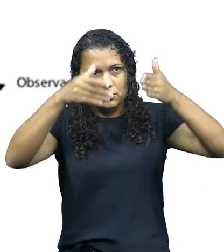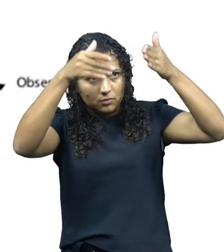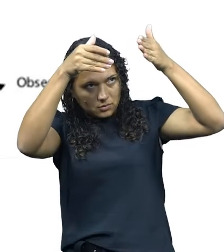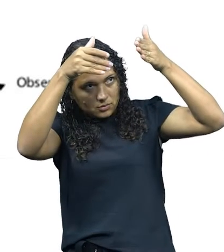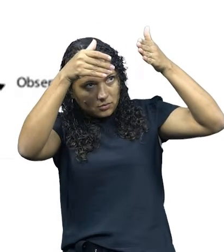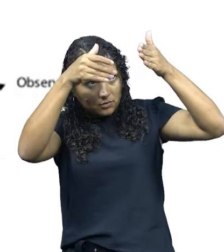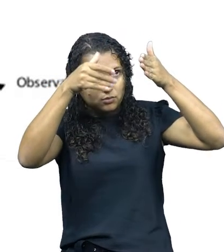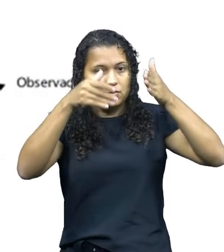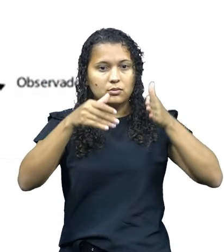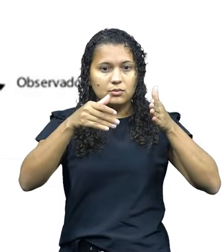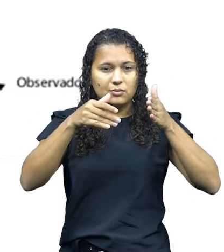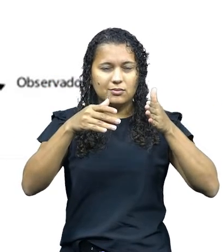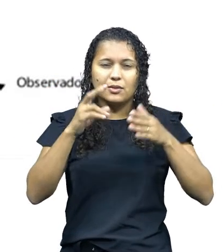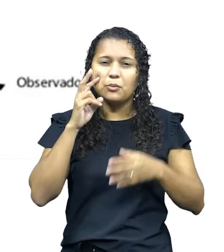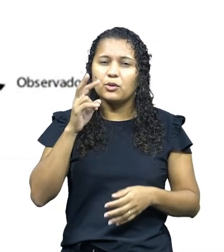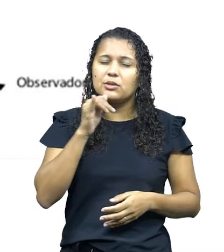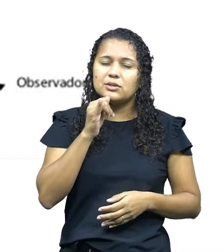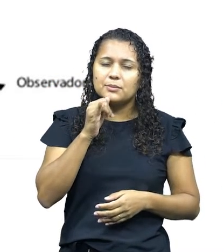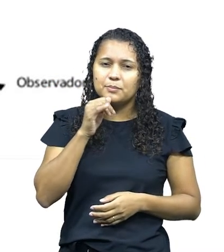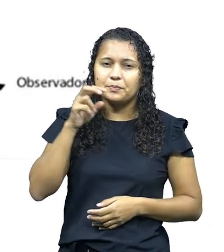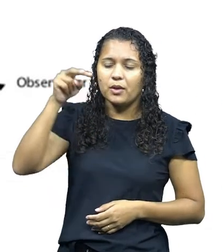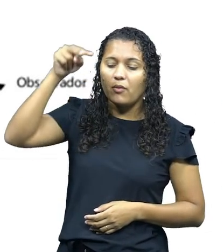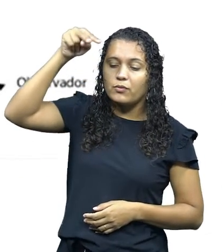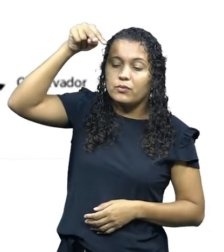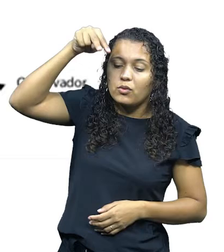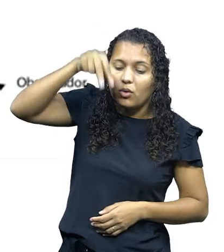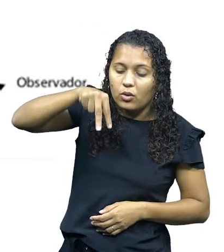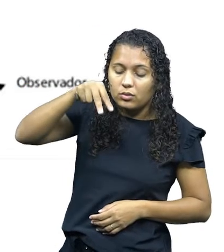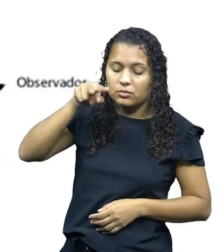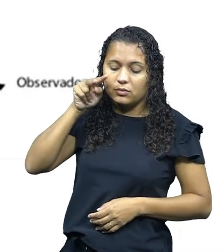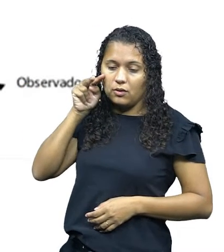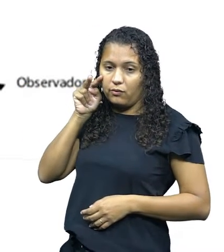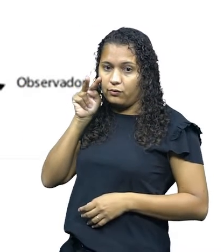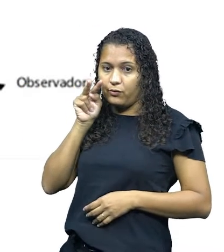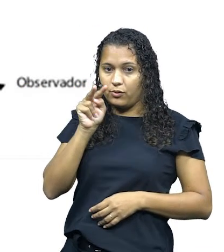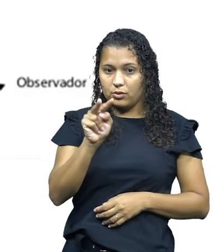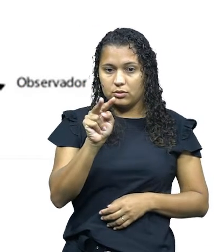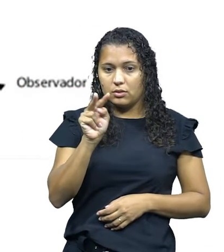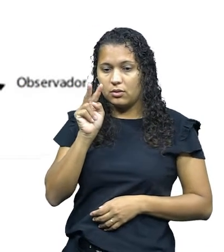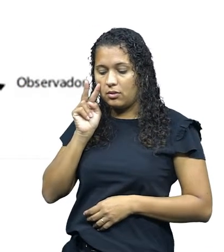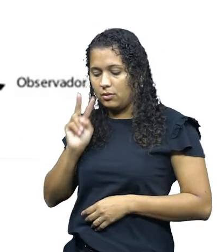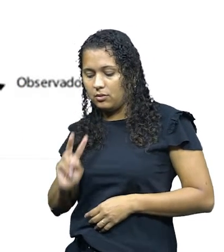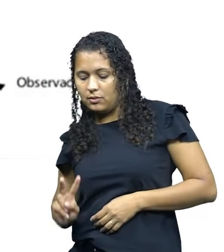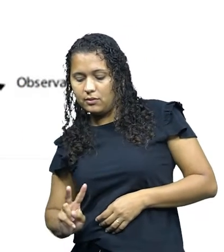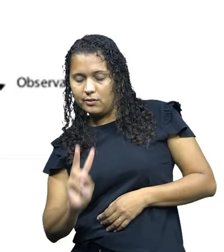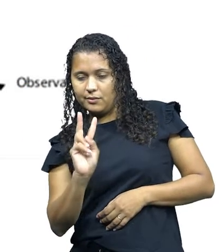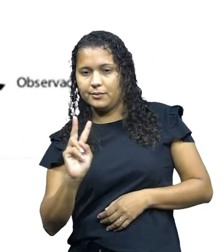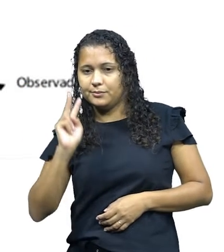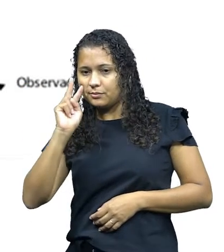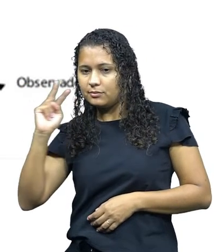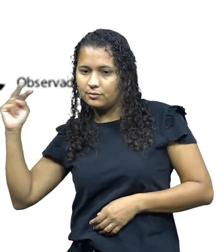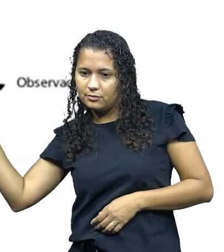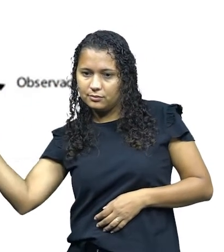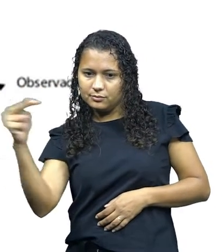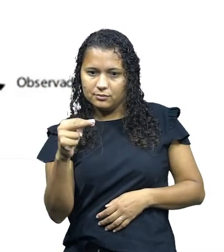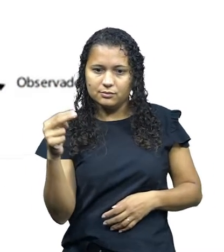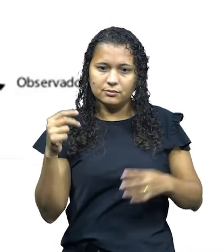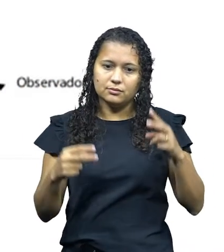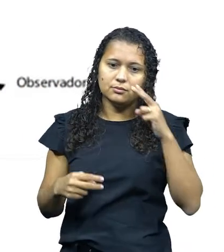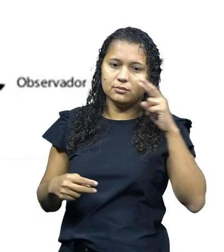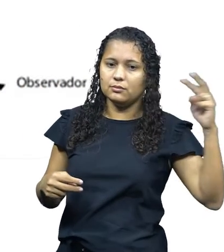posições são essas? É a vista frontal, é a vista horizontal, né, que é a vista horizontal